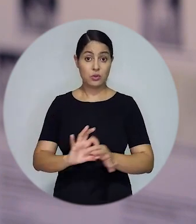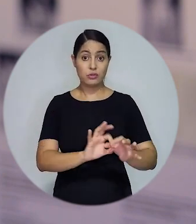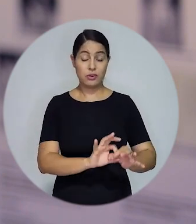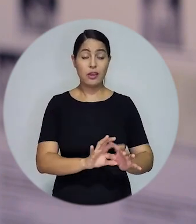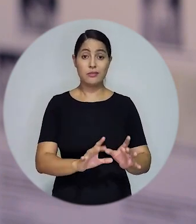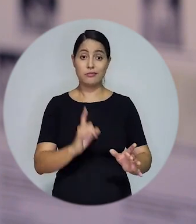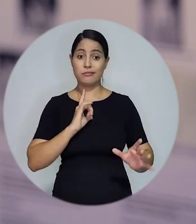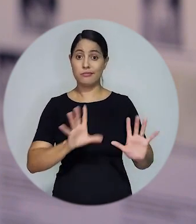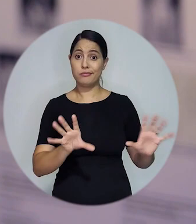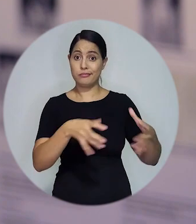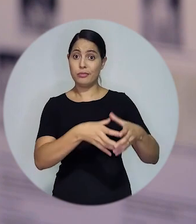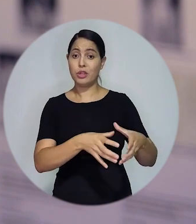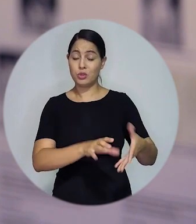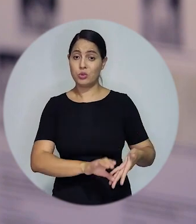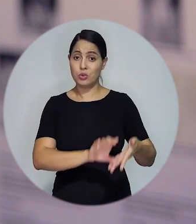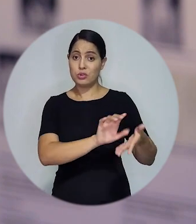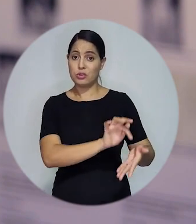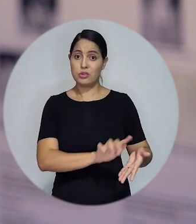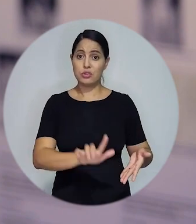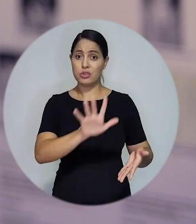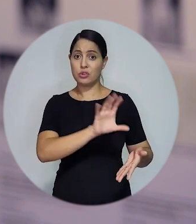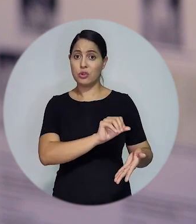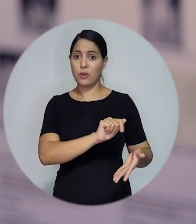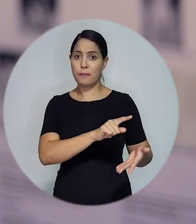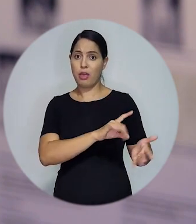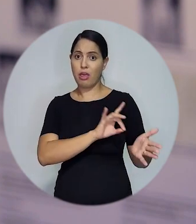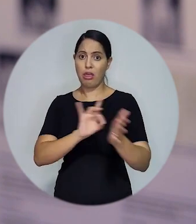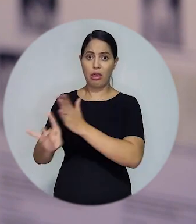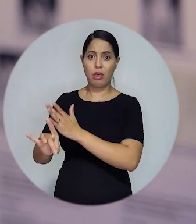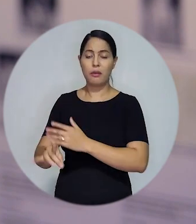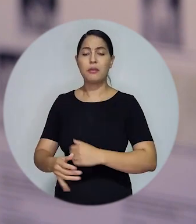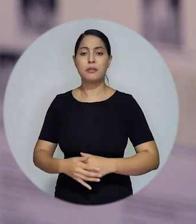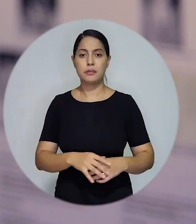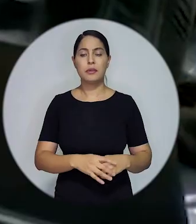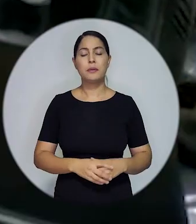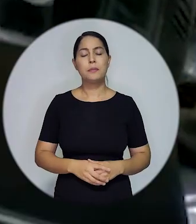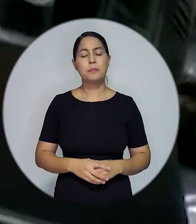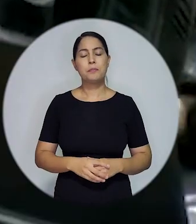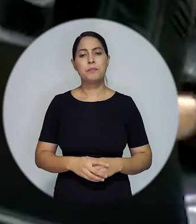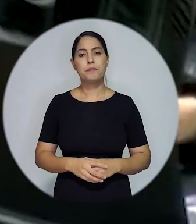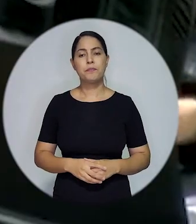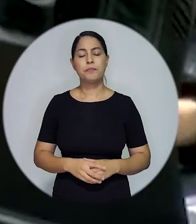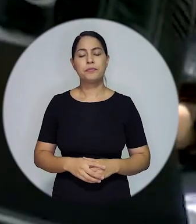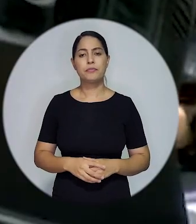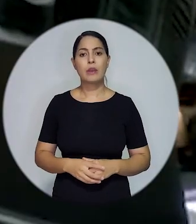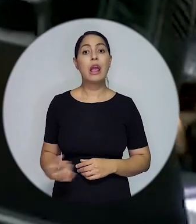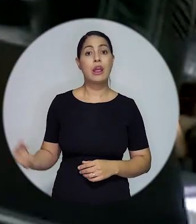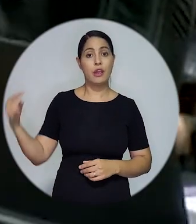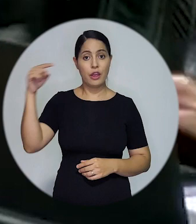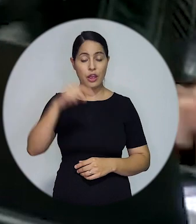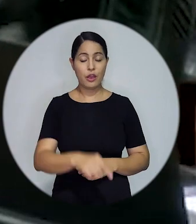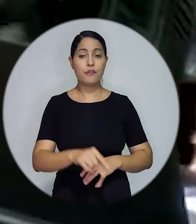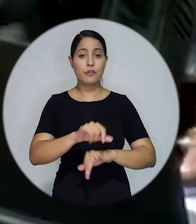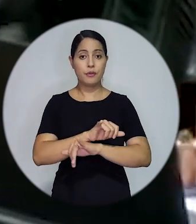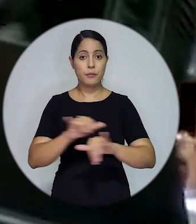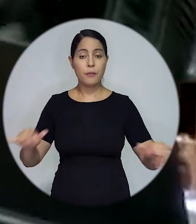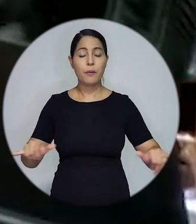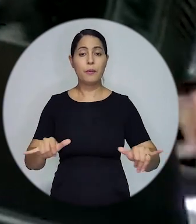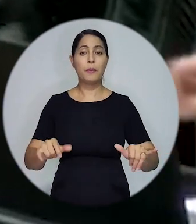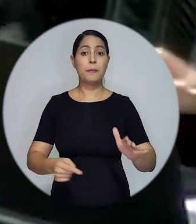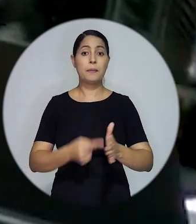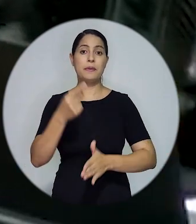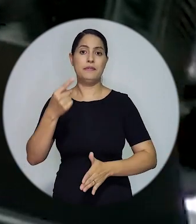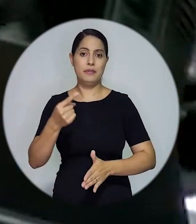magistrado, inclusive, foi repudiada pelo Conselho Pleno da OAB no último mês. É a primeira oportunidade que vem em público, depois